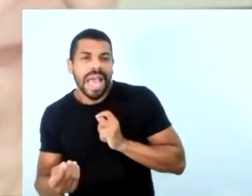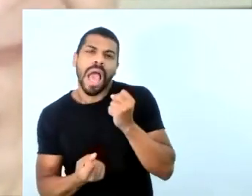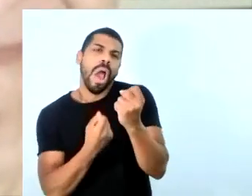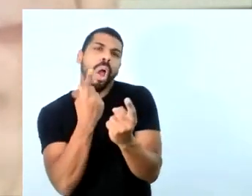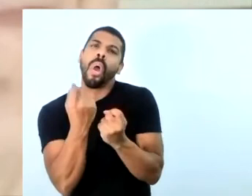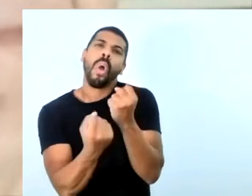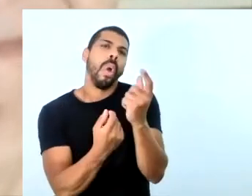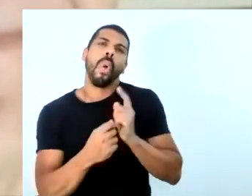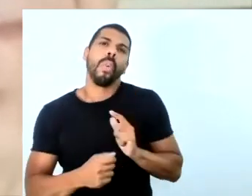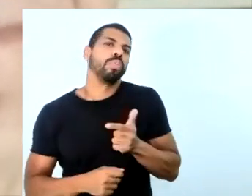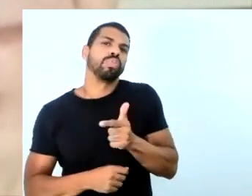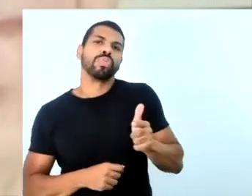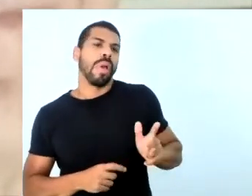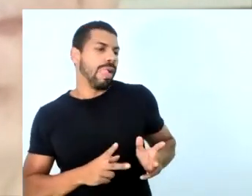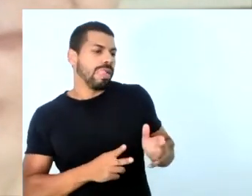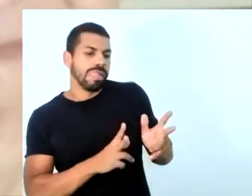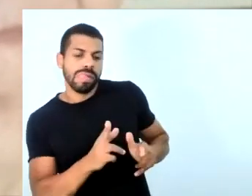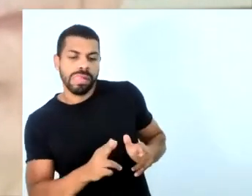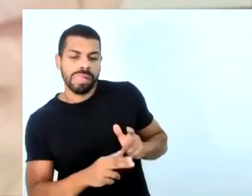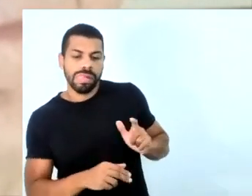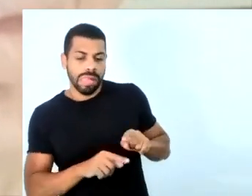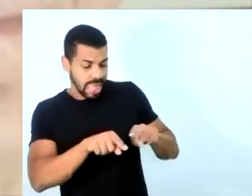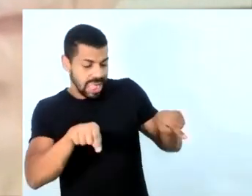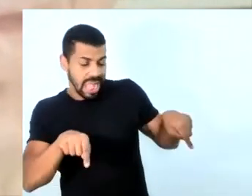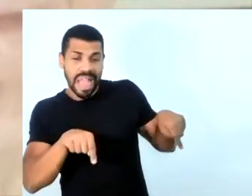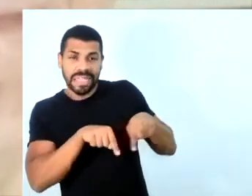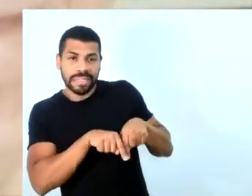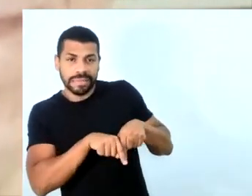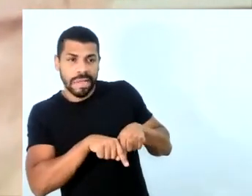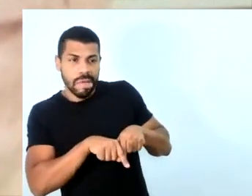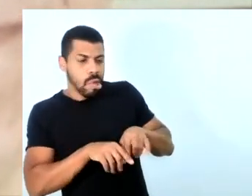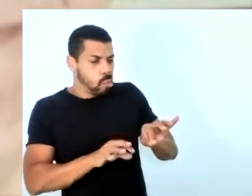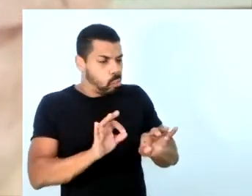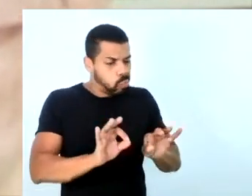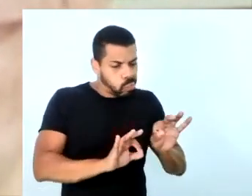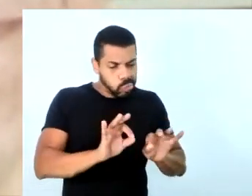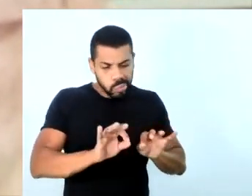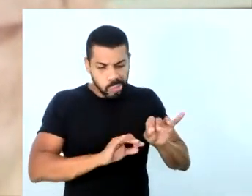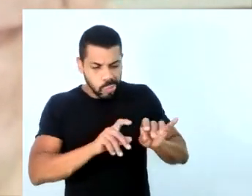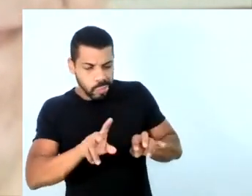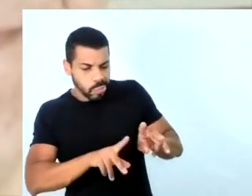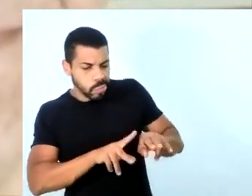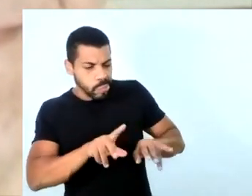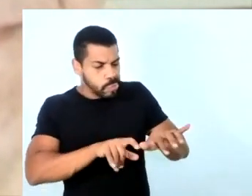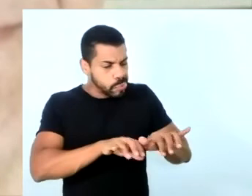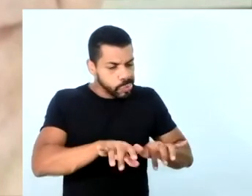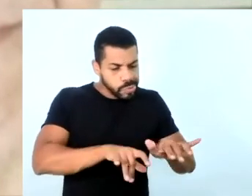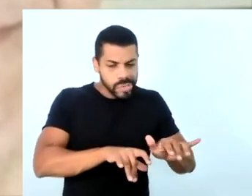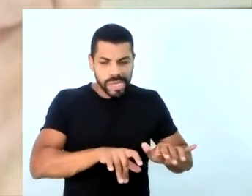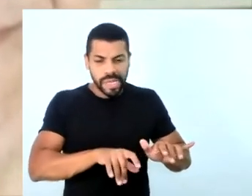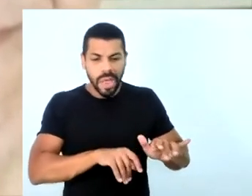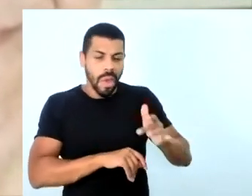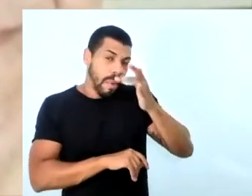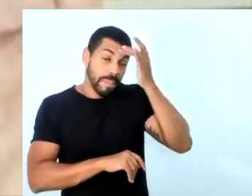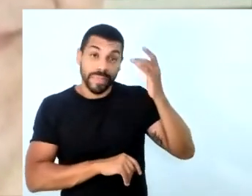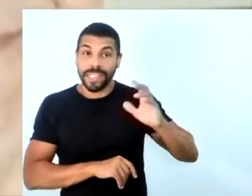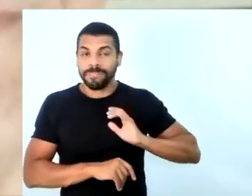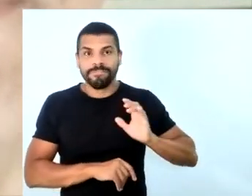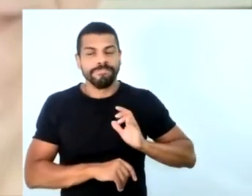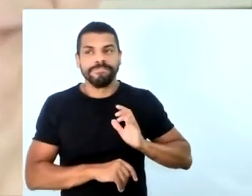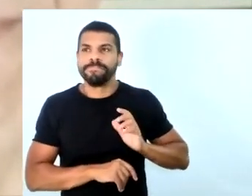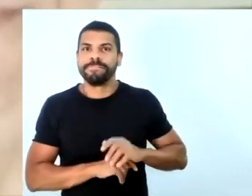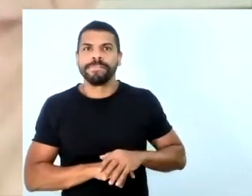Tem montadores que não operam o equipamento. Então, eu ficava ali na sala de edição operando para pessoas geniais.